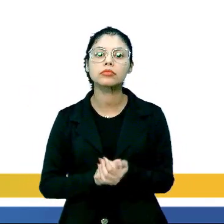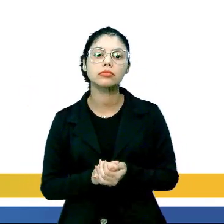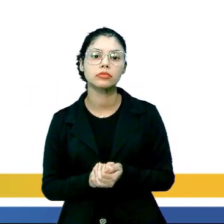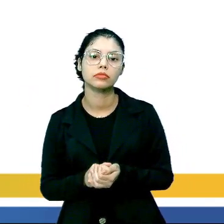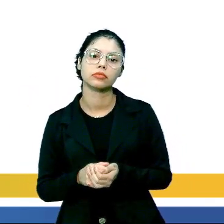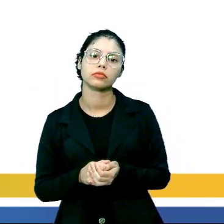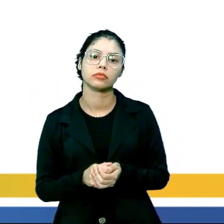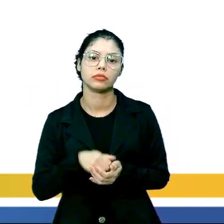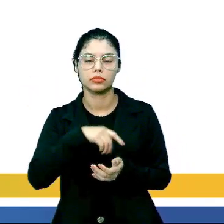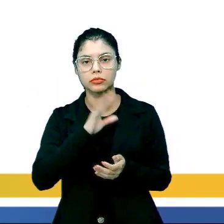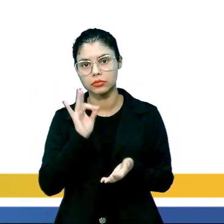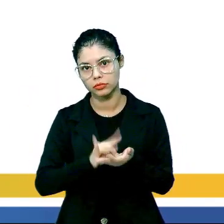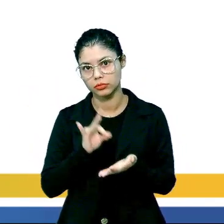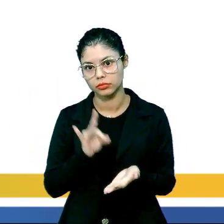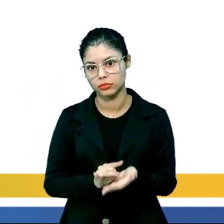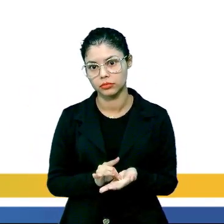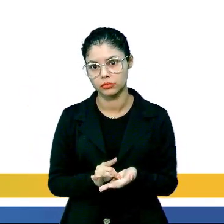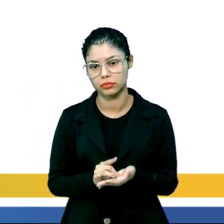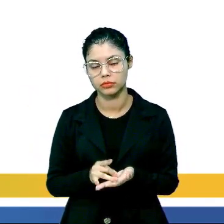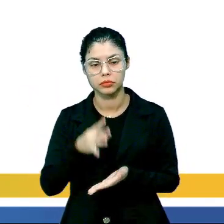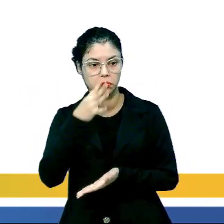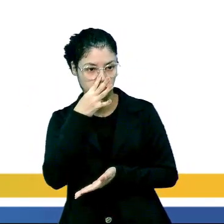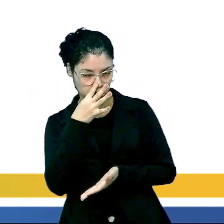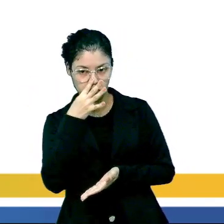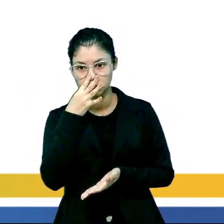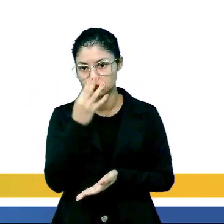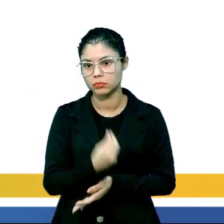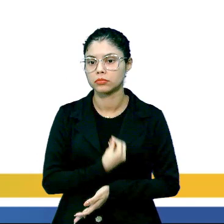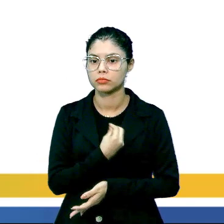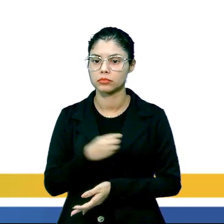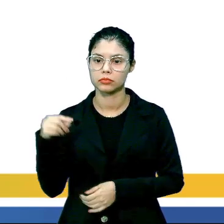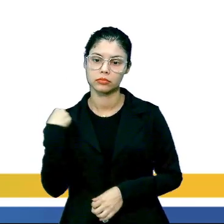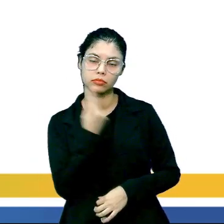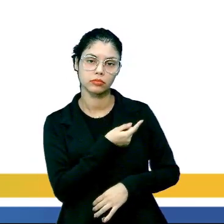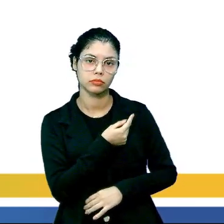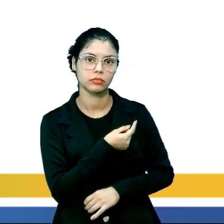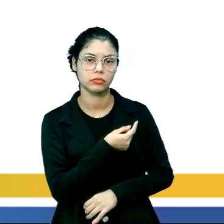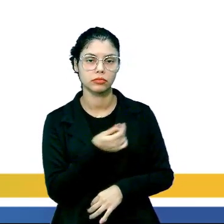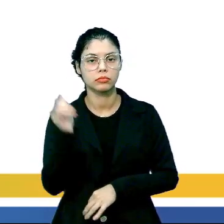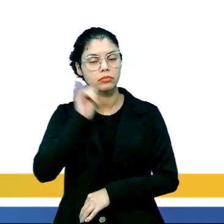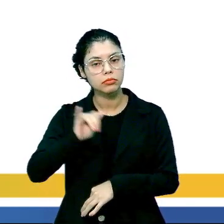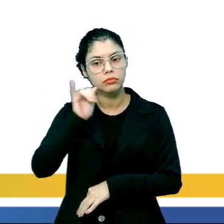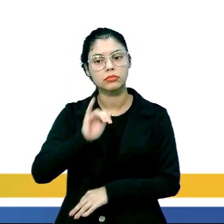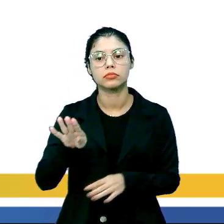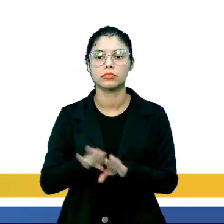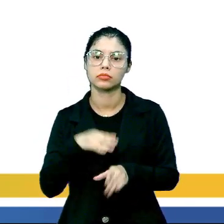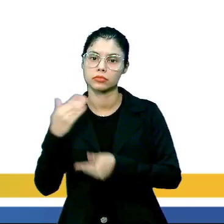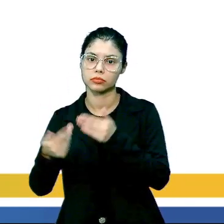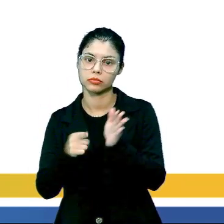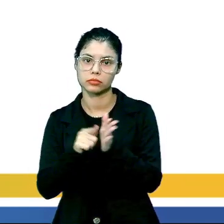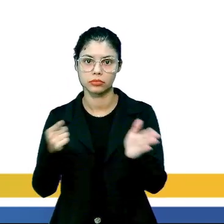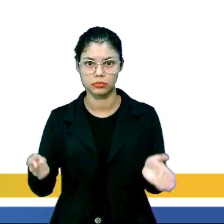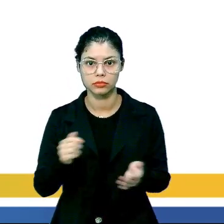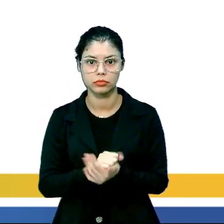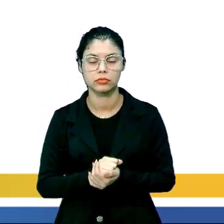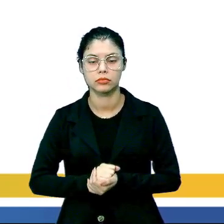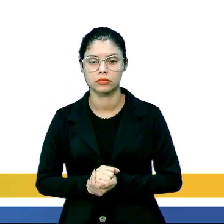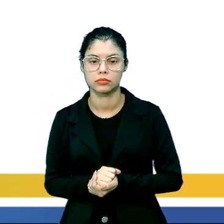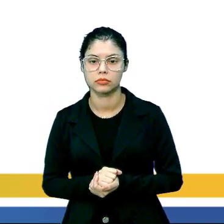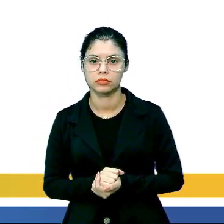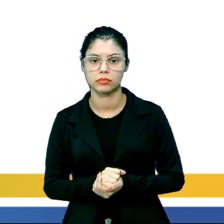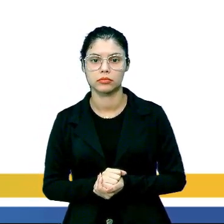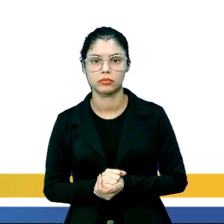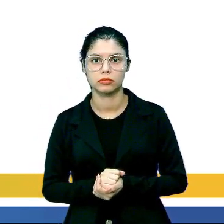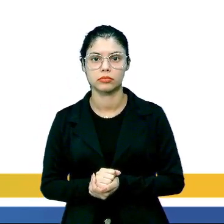algum fundamento de verdade, que era interessante para a vida da gente e que foi noticiado durante o jornal. Para